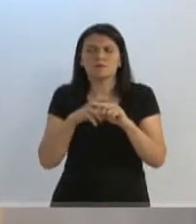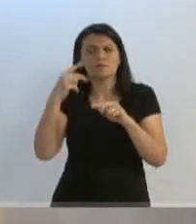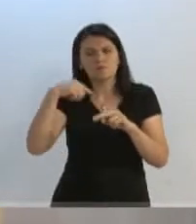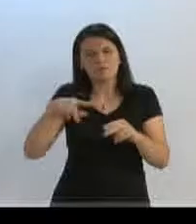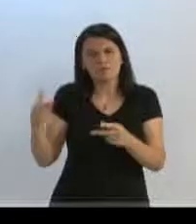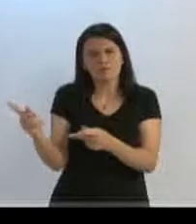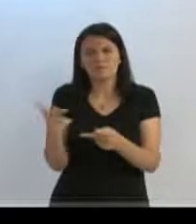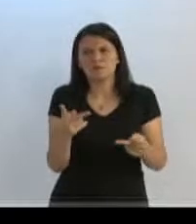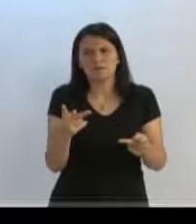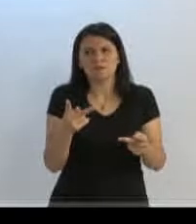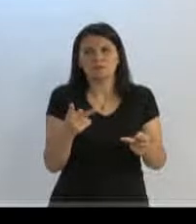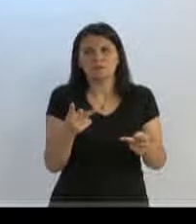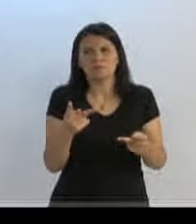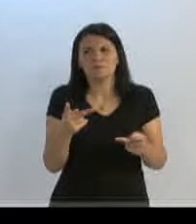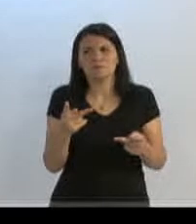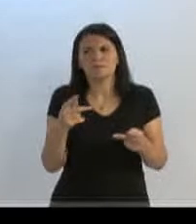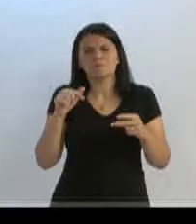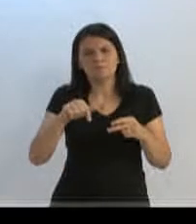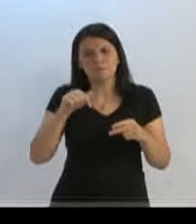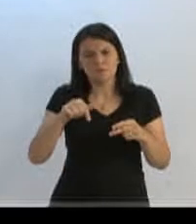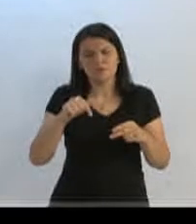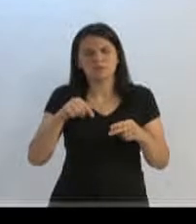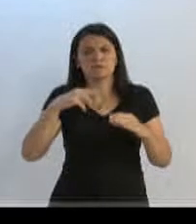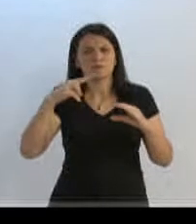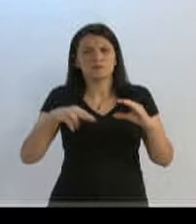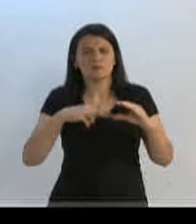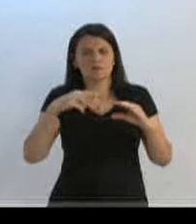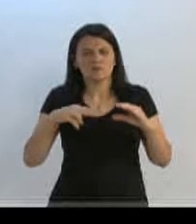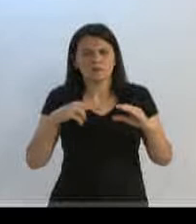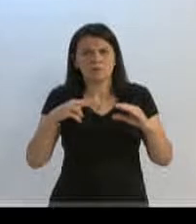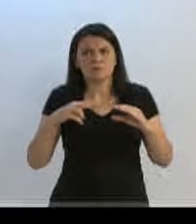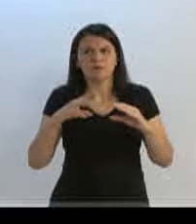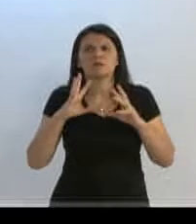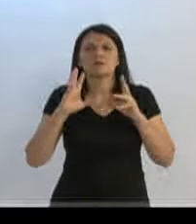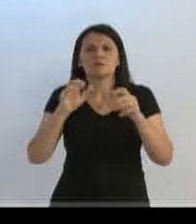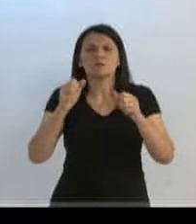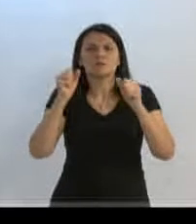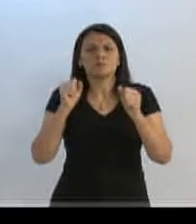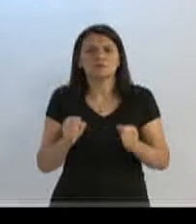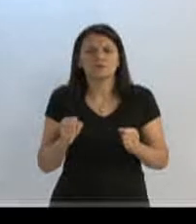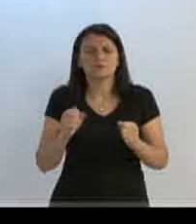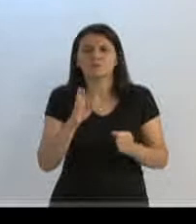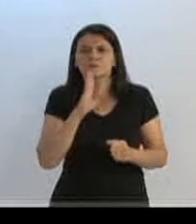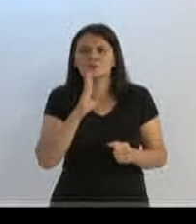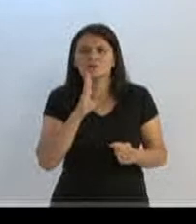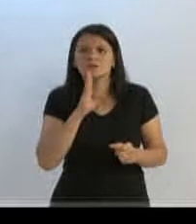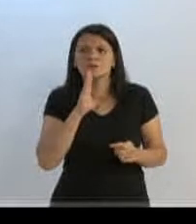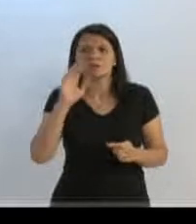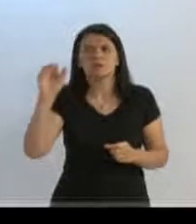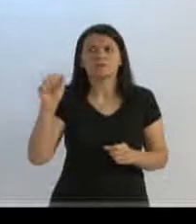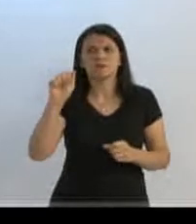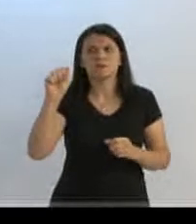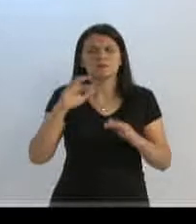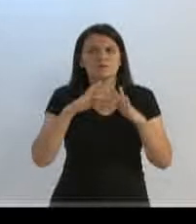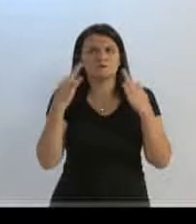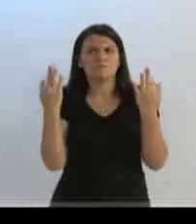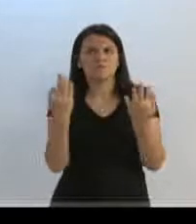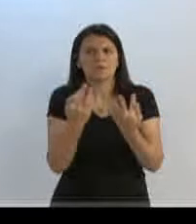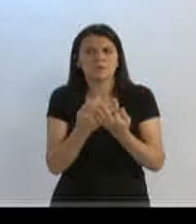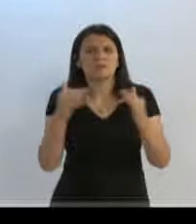inclusive trouxemos aqui para essa casa pra todos que todos pudessem conhecer a associação família